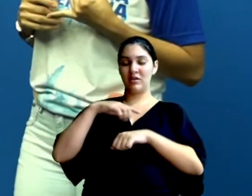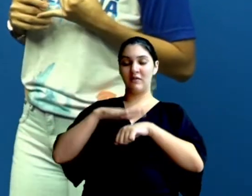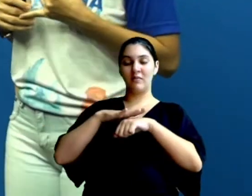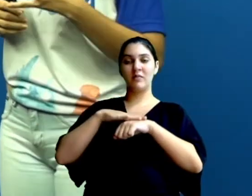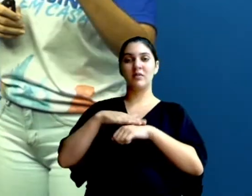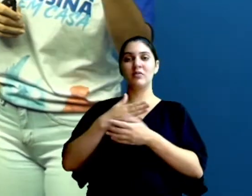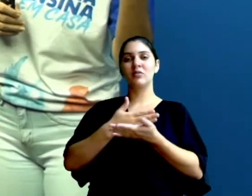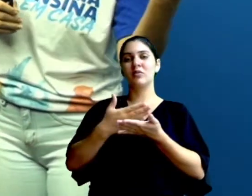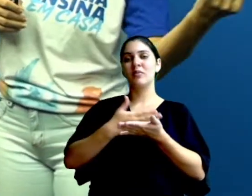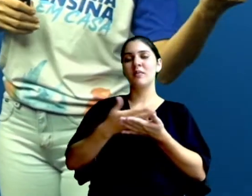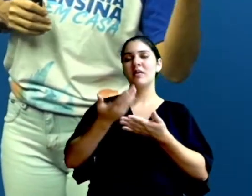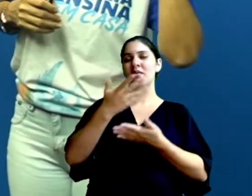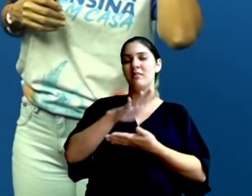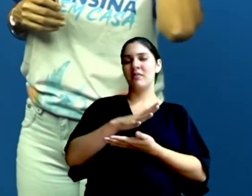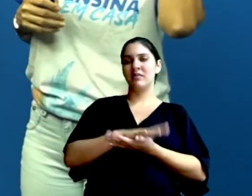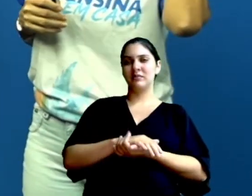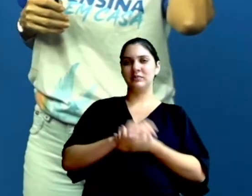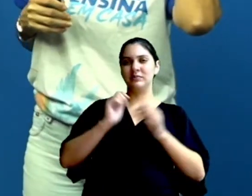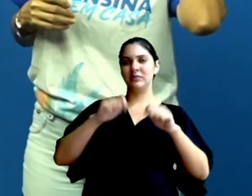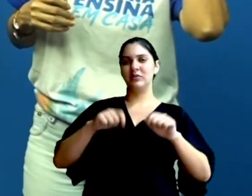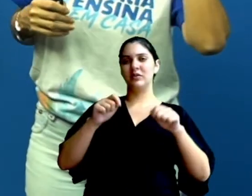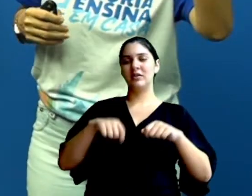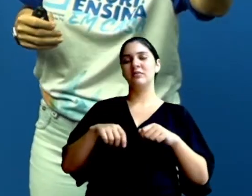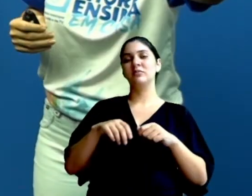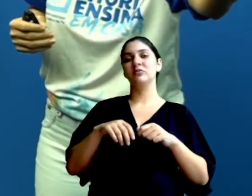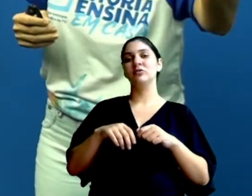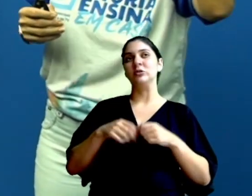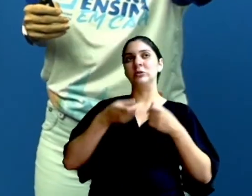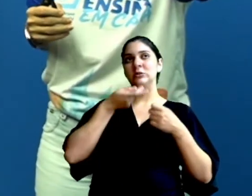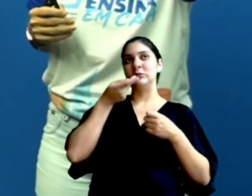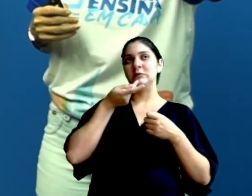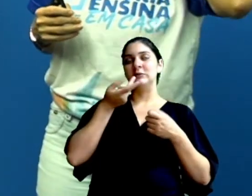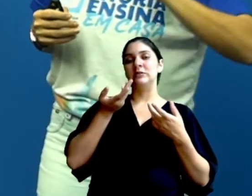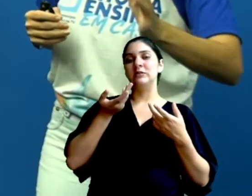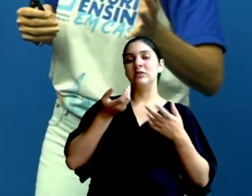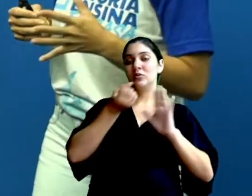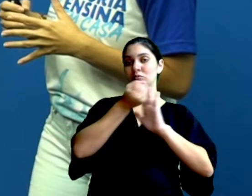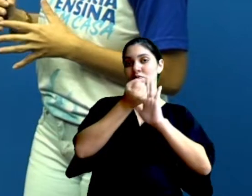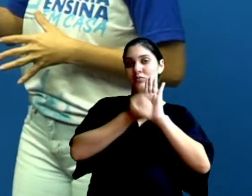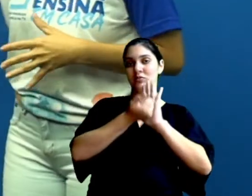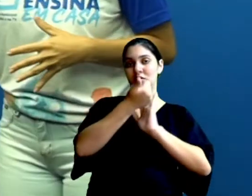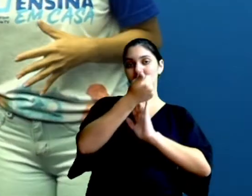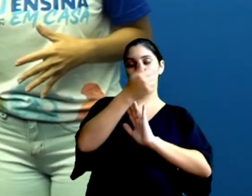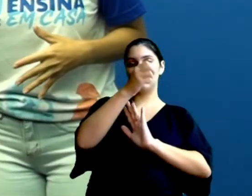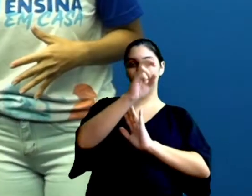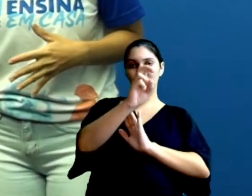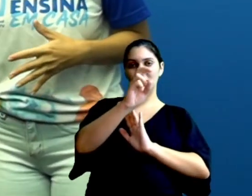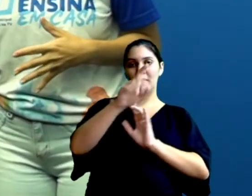inicia ali, a gente pode citar no